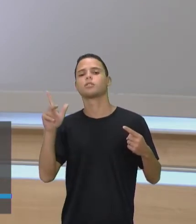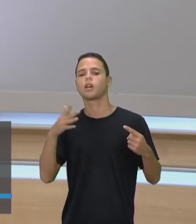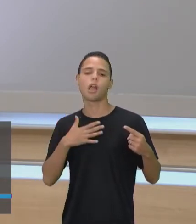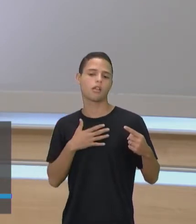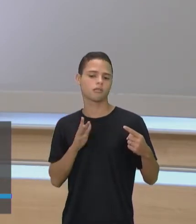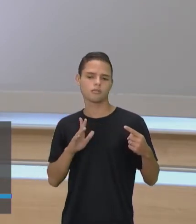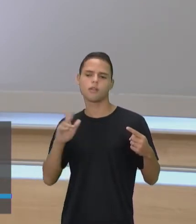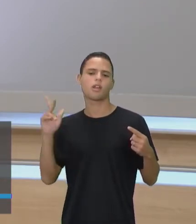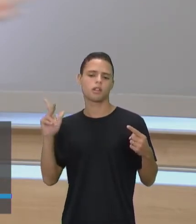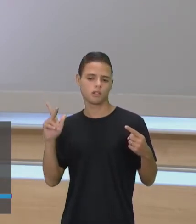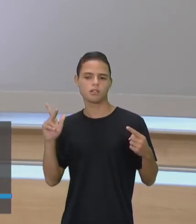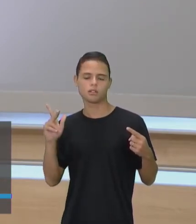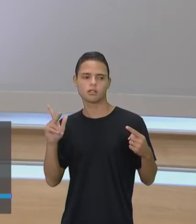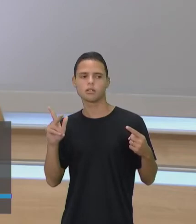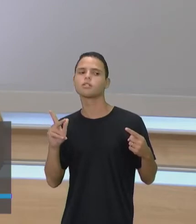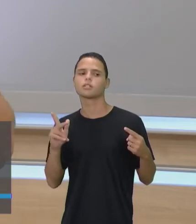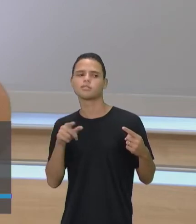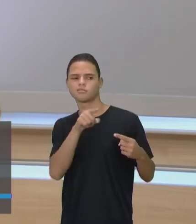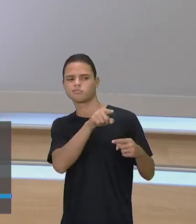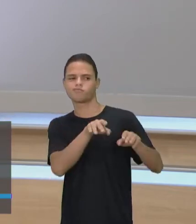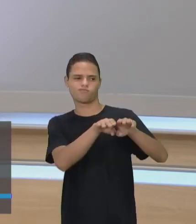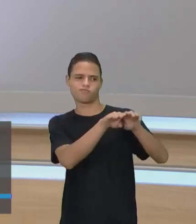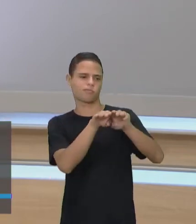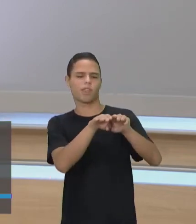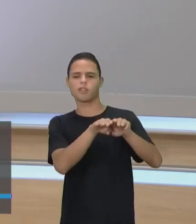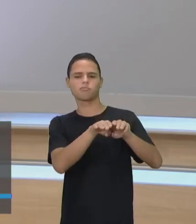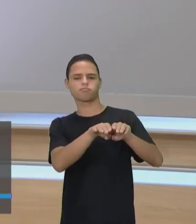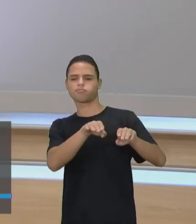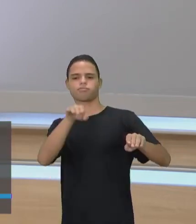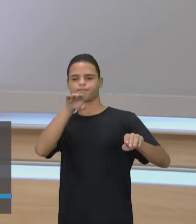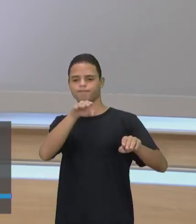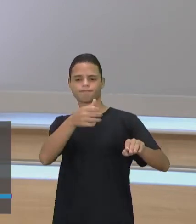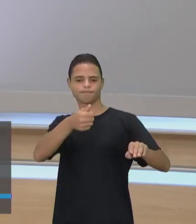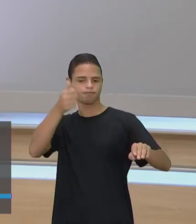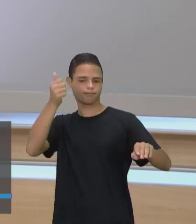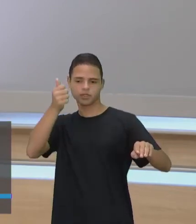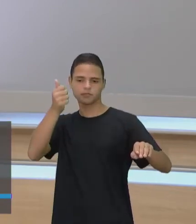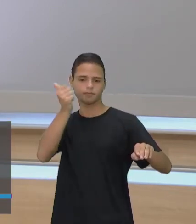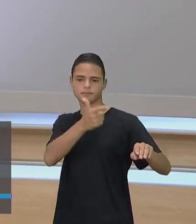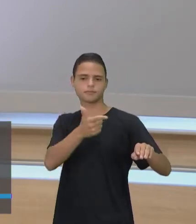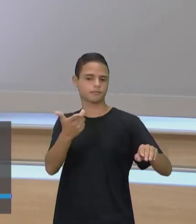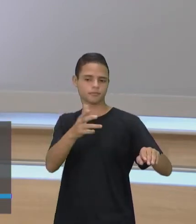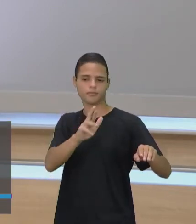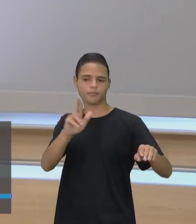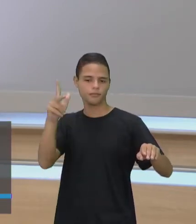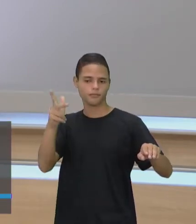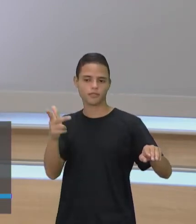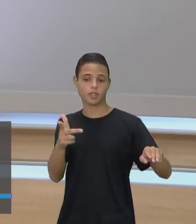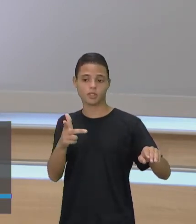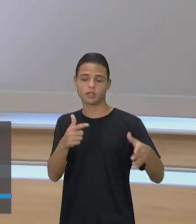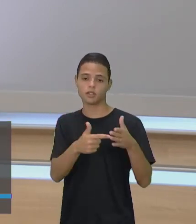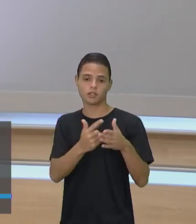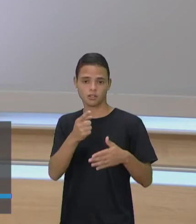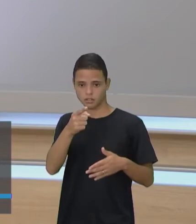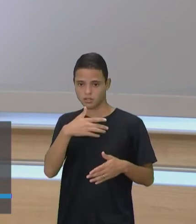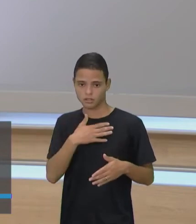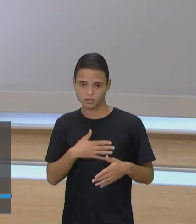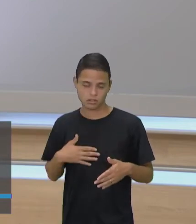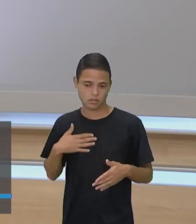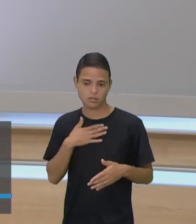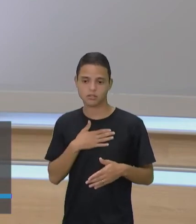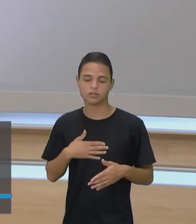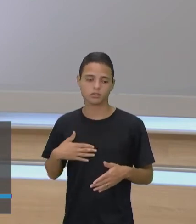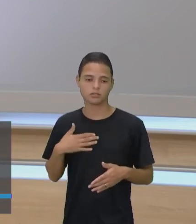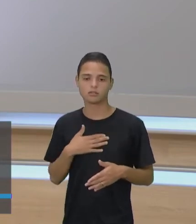diferentão. Concordo. É uma realidade, ninguém gosta de dizer que é igual a todo mundo. Então já é um primeiro motivo, né? Se a gente gosta tanto